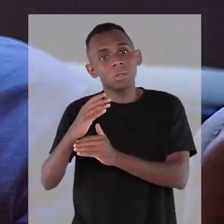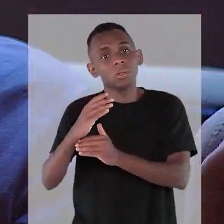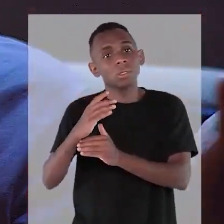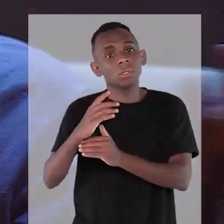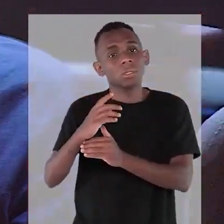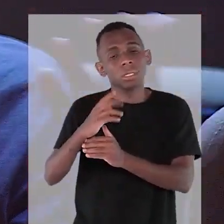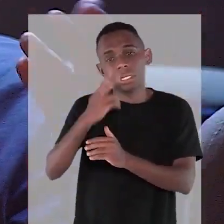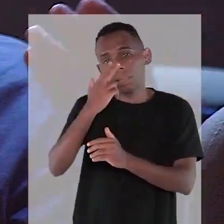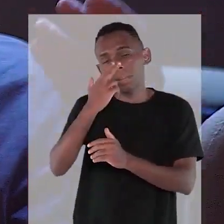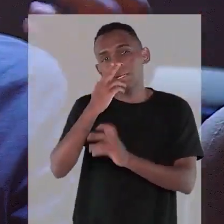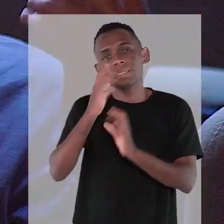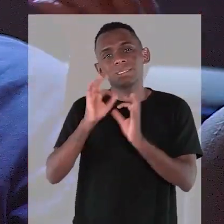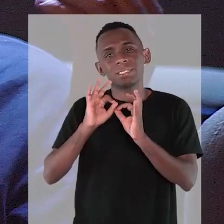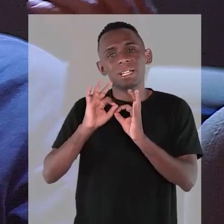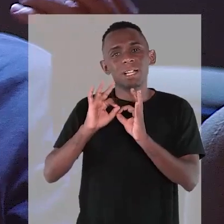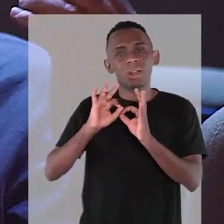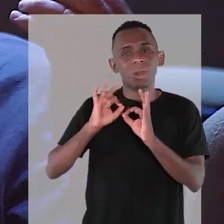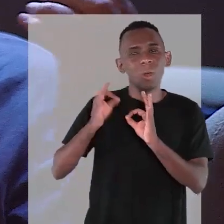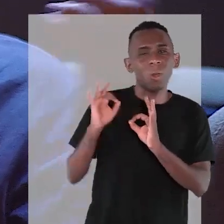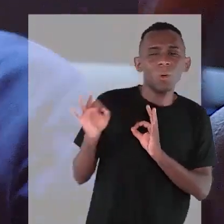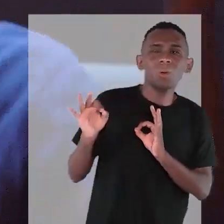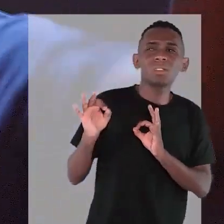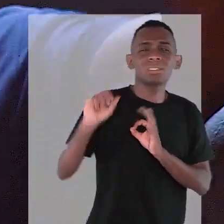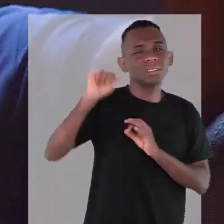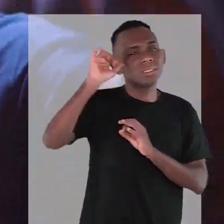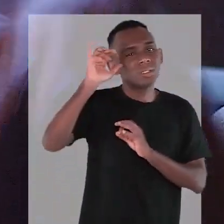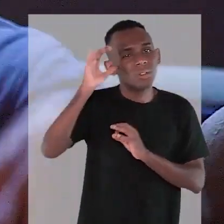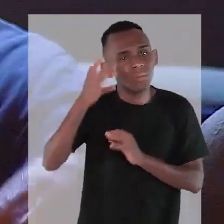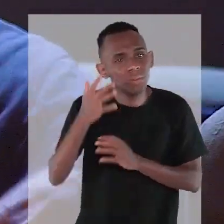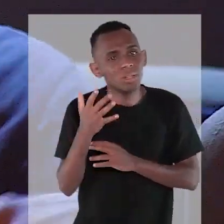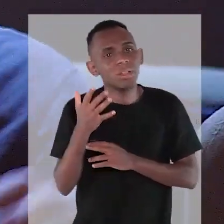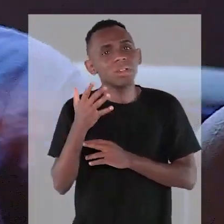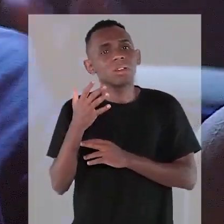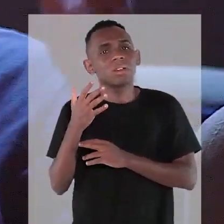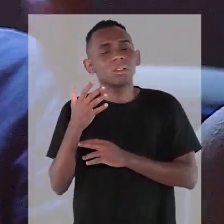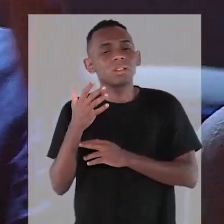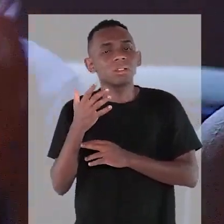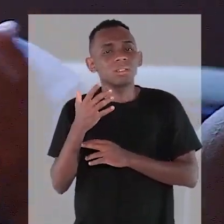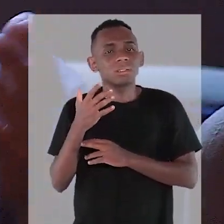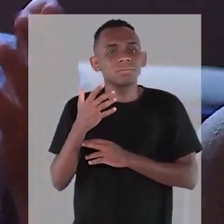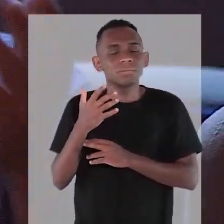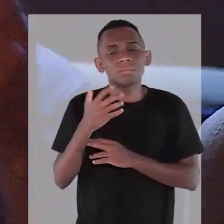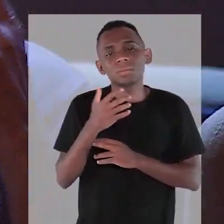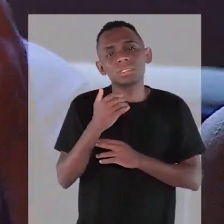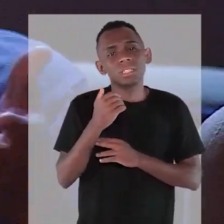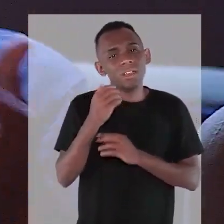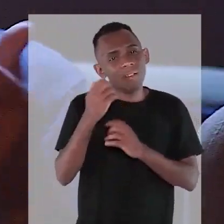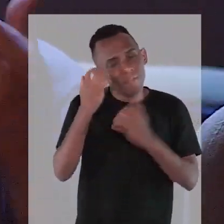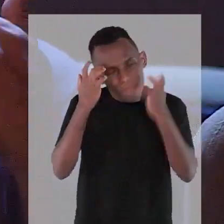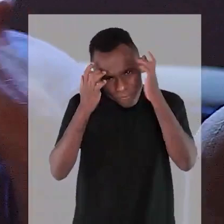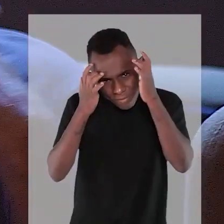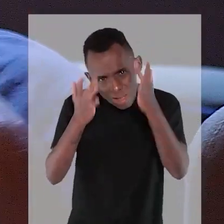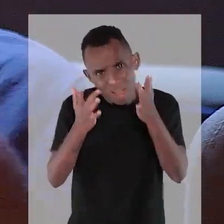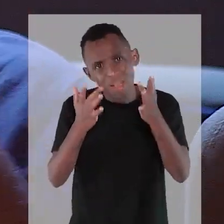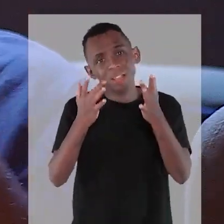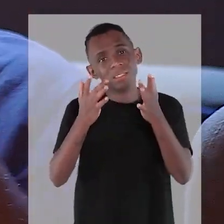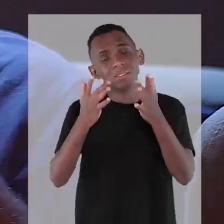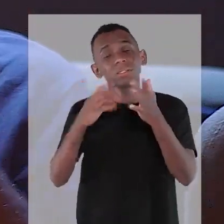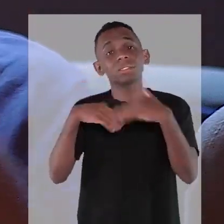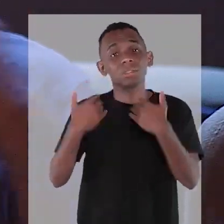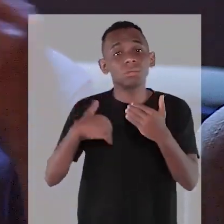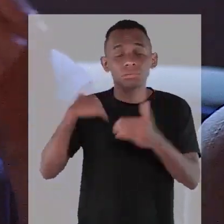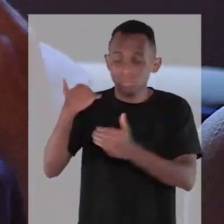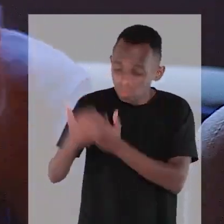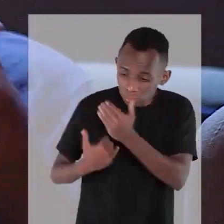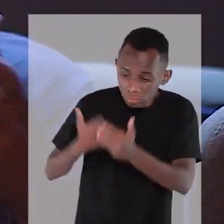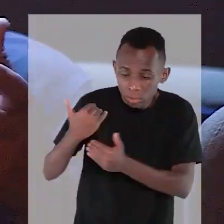de soluções de maná caindo em cima das folhas, ele passa pelo